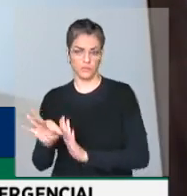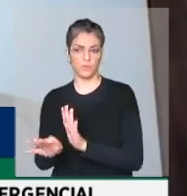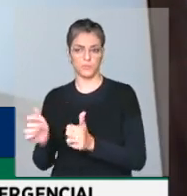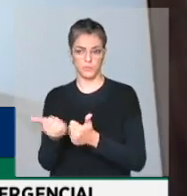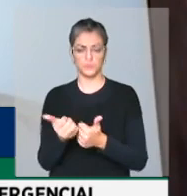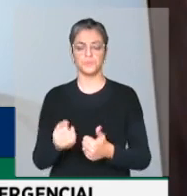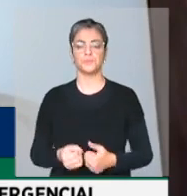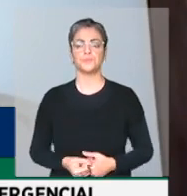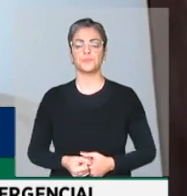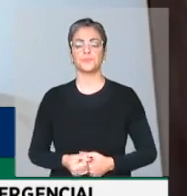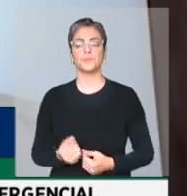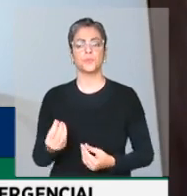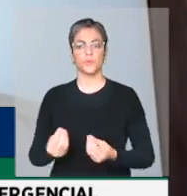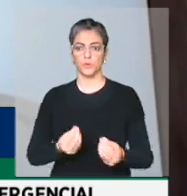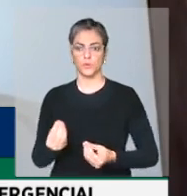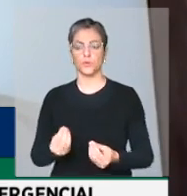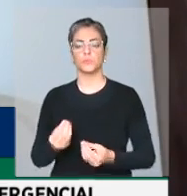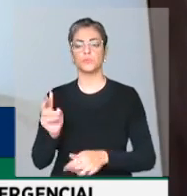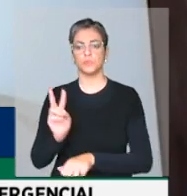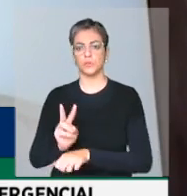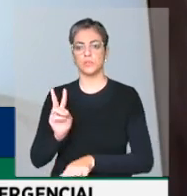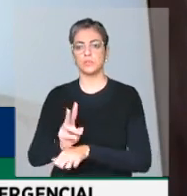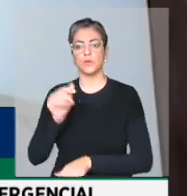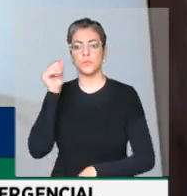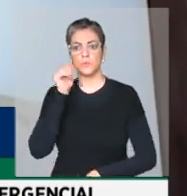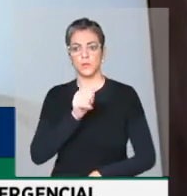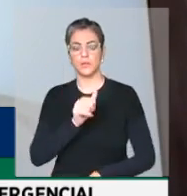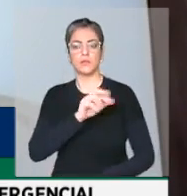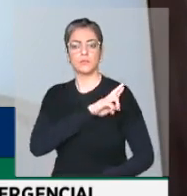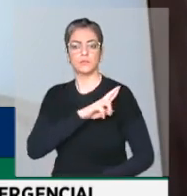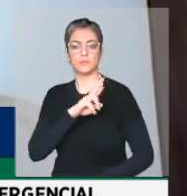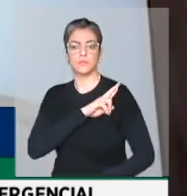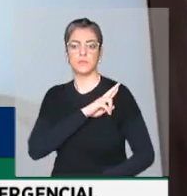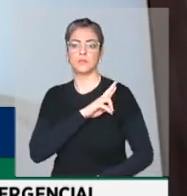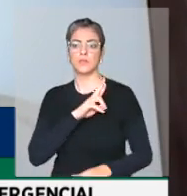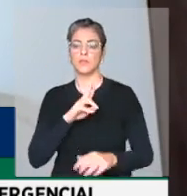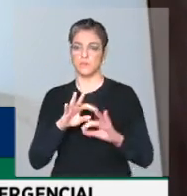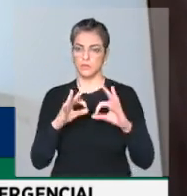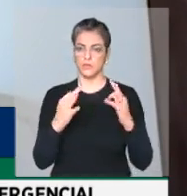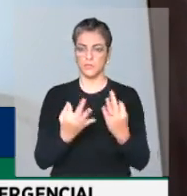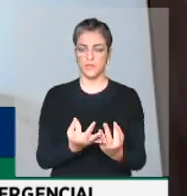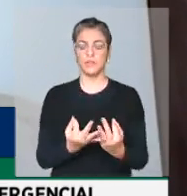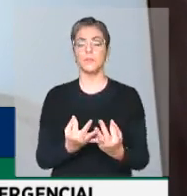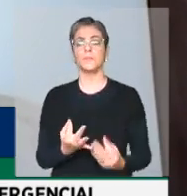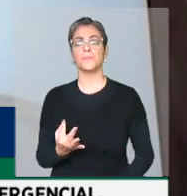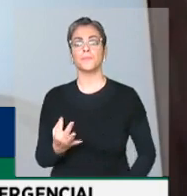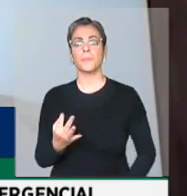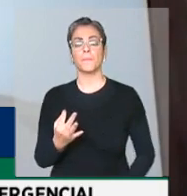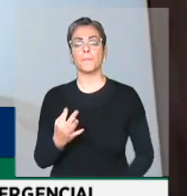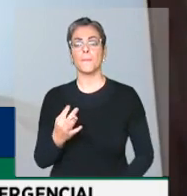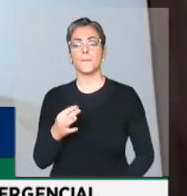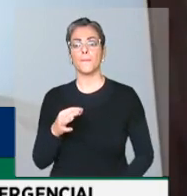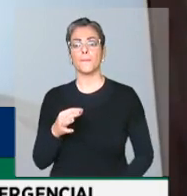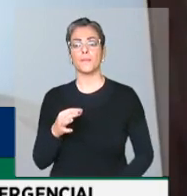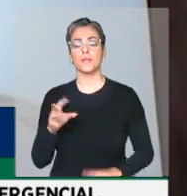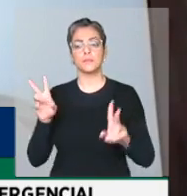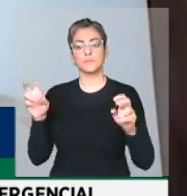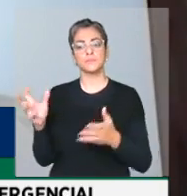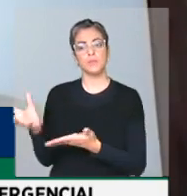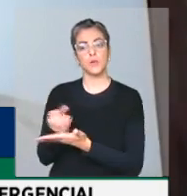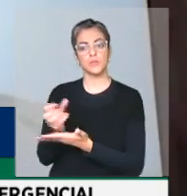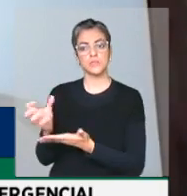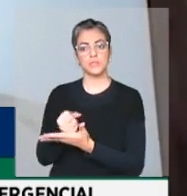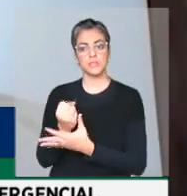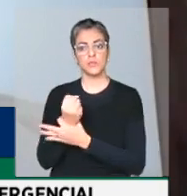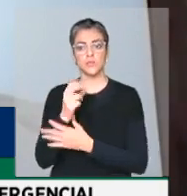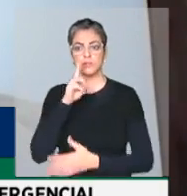Estabelece medidas de proteção para a mulher provedora de lar monoparental em relação ao recebimento do auxílio emergencial,